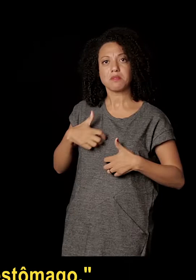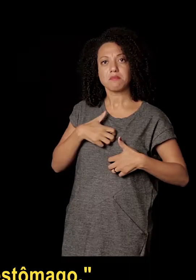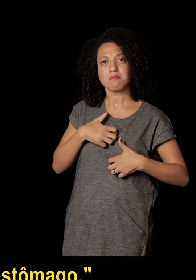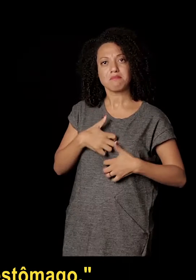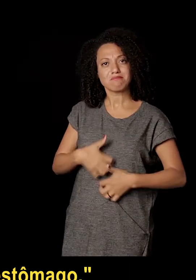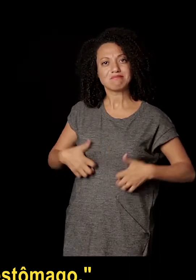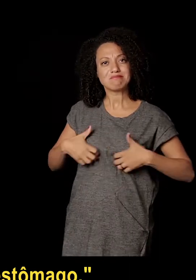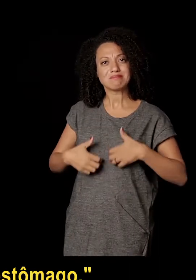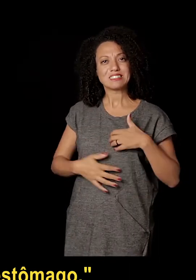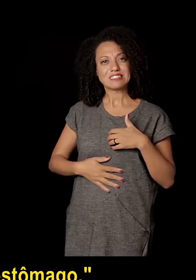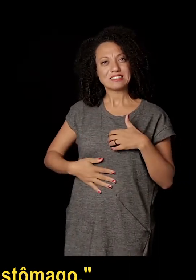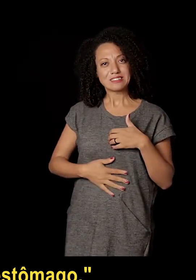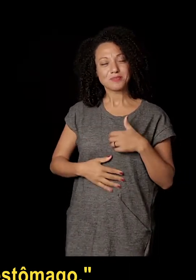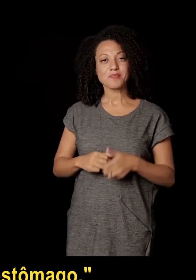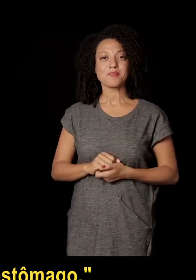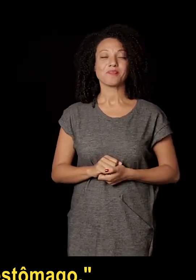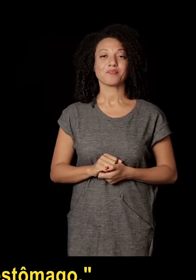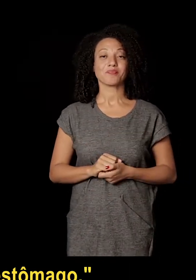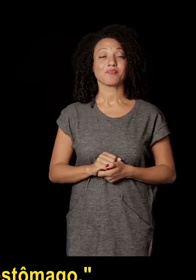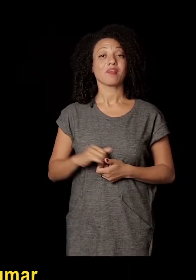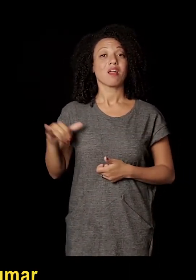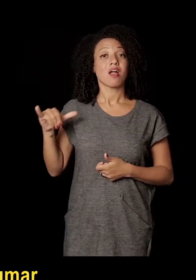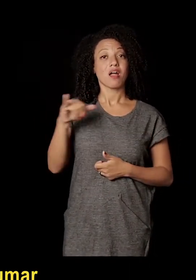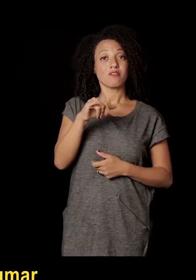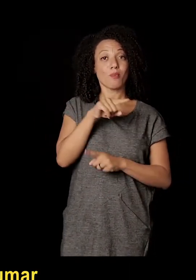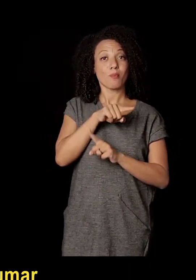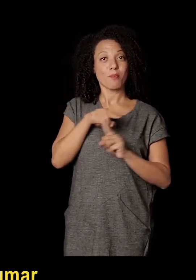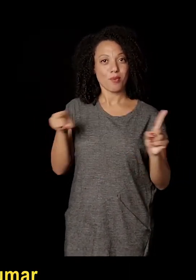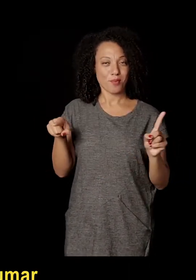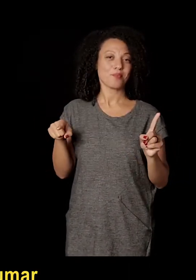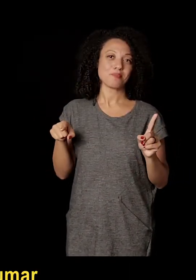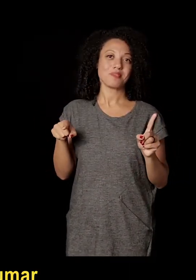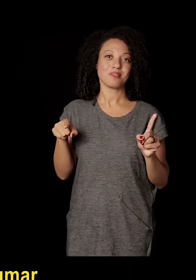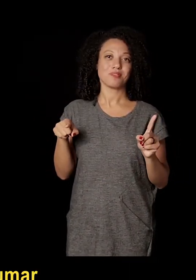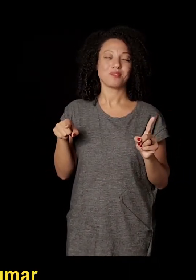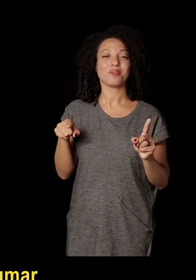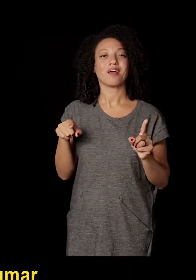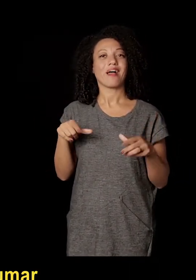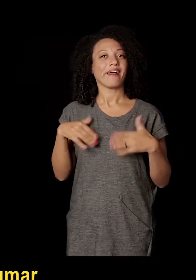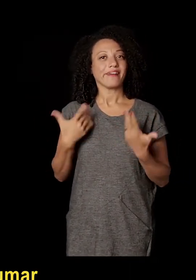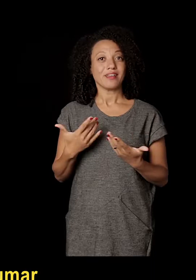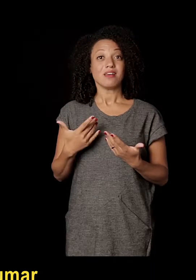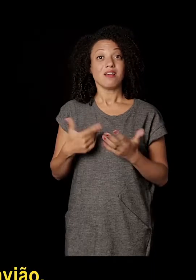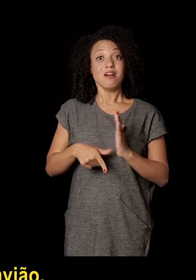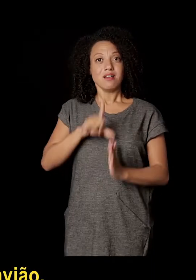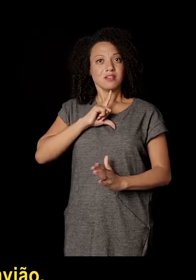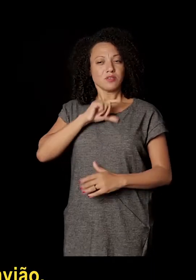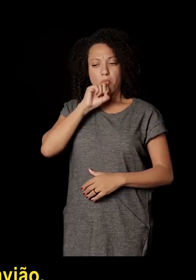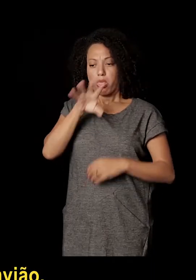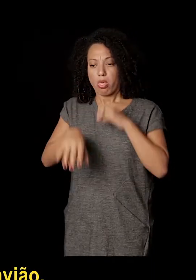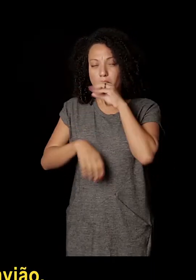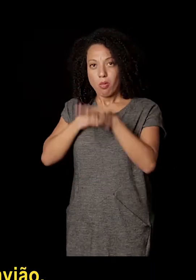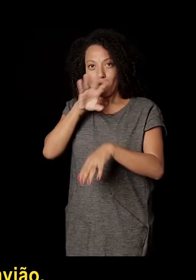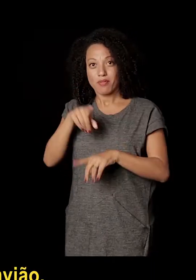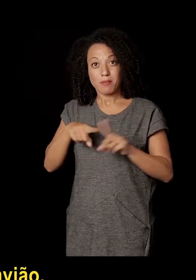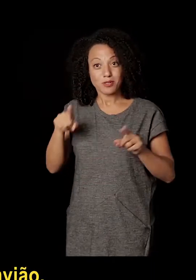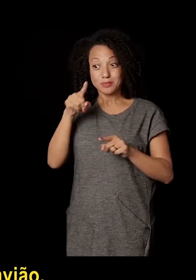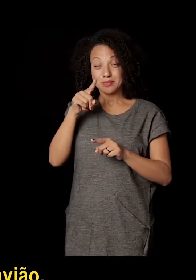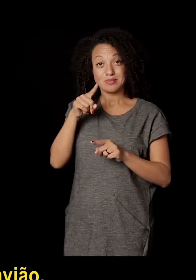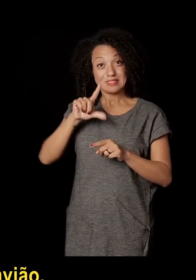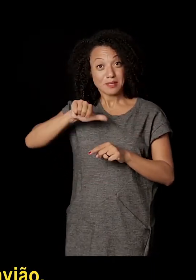tem problema de estômago. Depois que proibiram de fumar dentro do tubo fechado de alumínio, eu nunca mais vomitei em